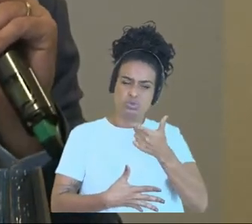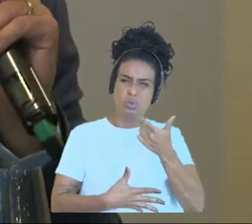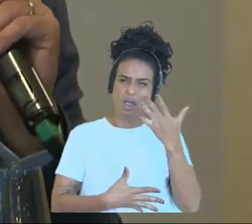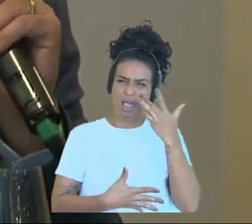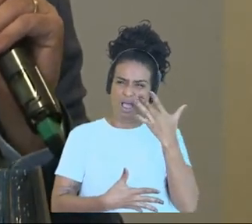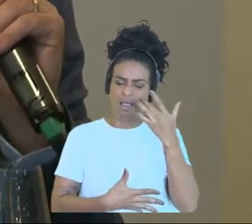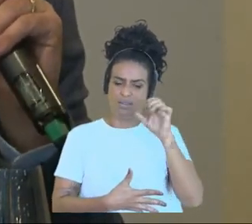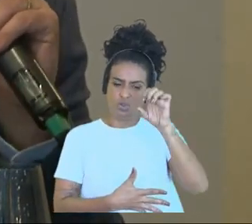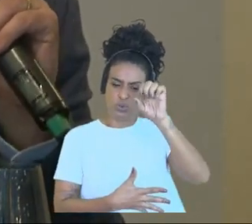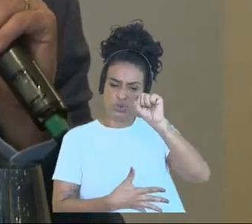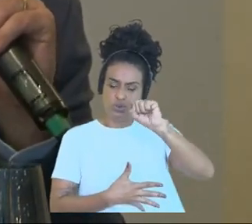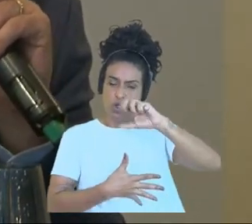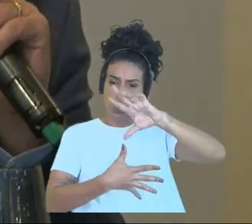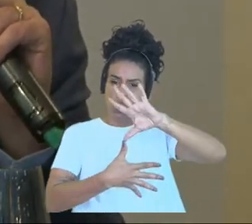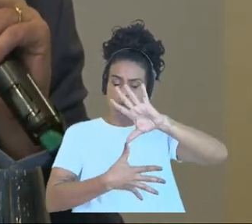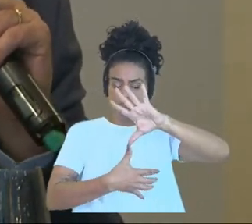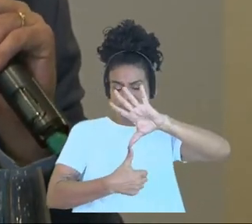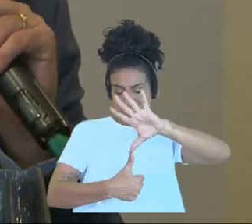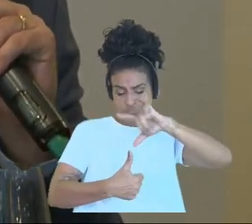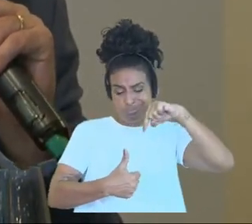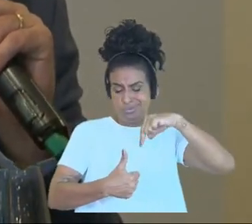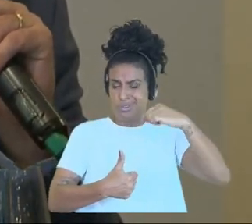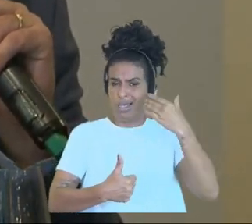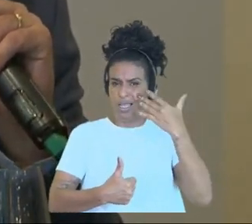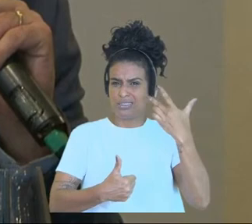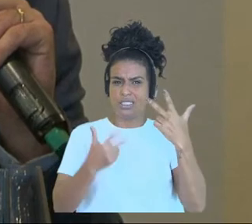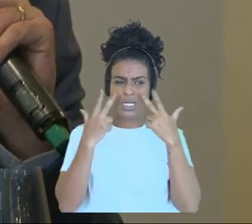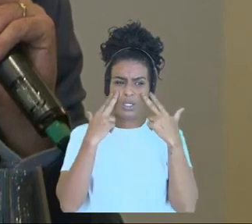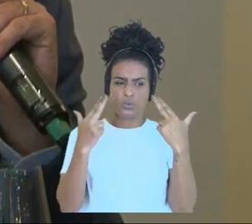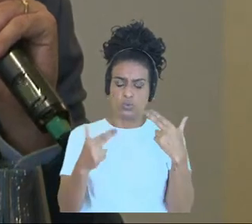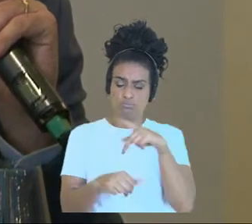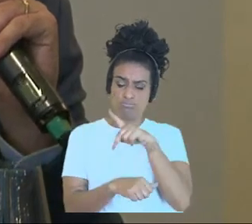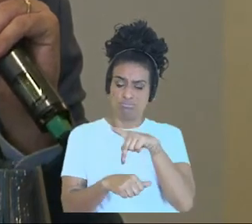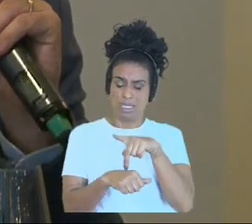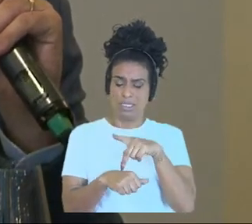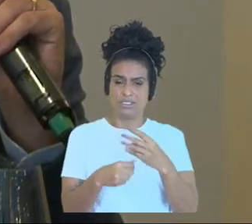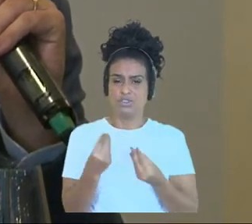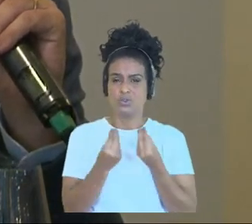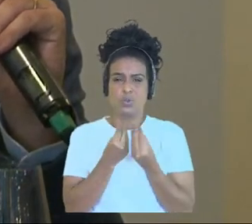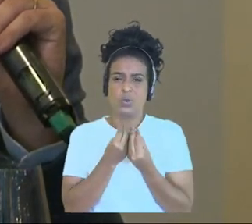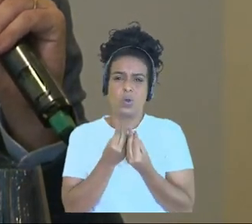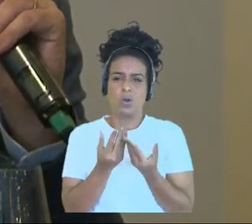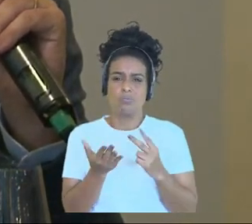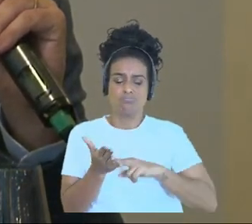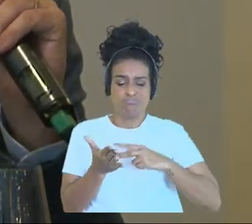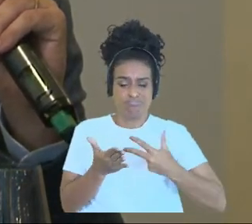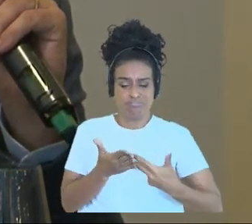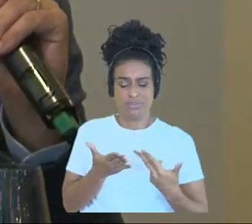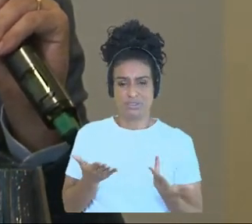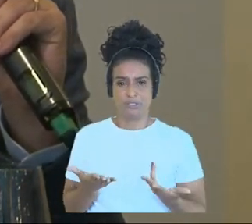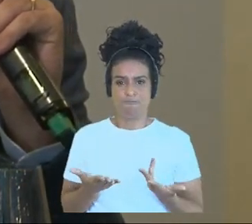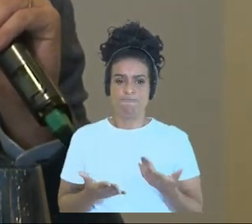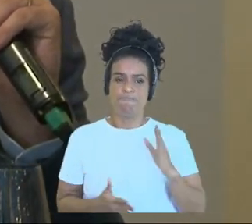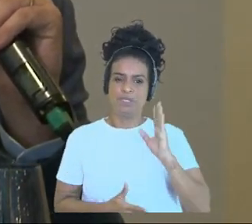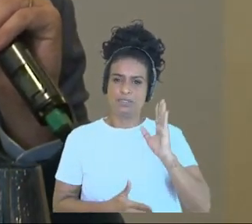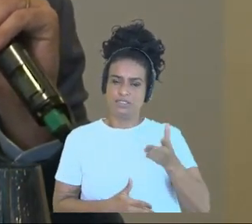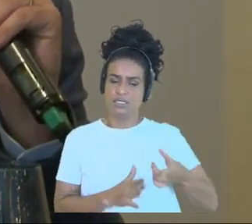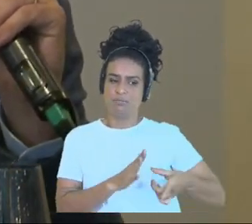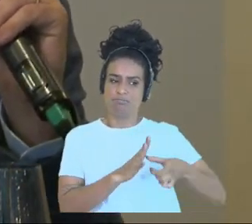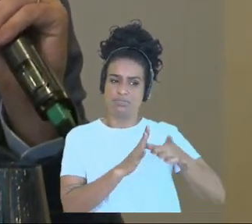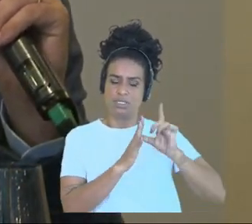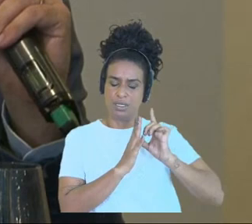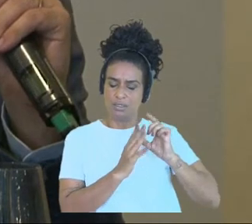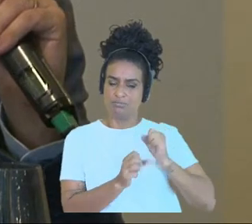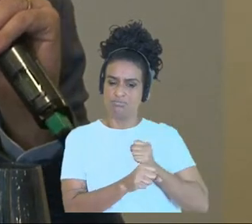Sul, pensando naquele que é o espaço quase que natural da projeção da política externa brasileira. E ele já fez isso no começo dos